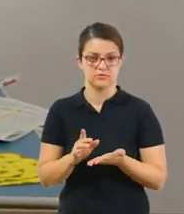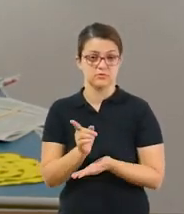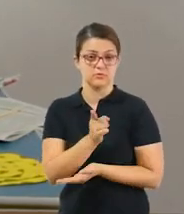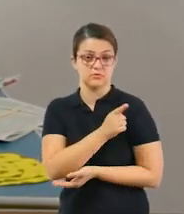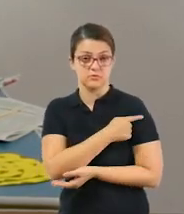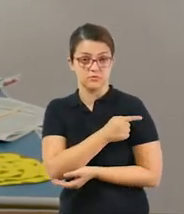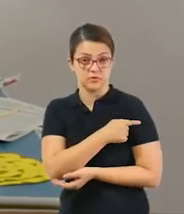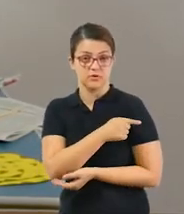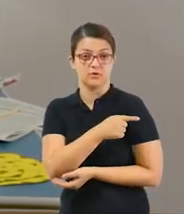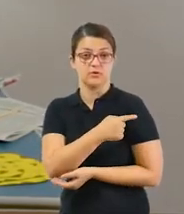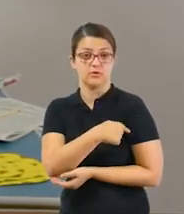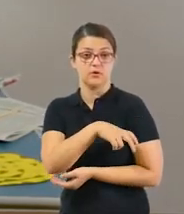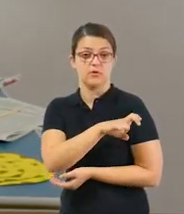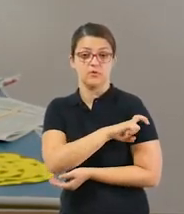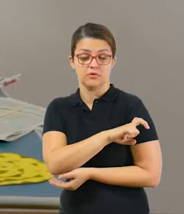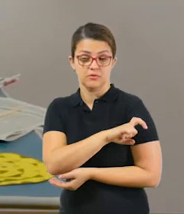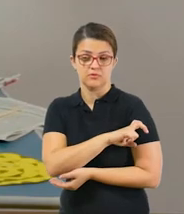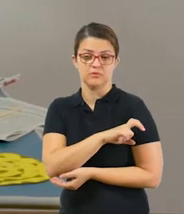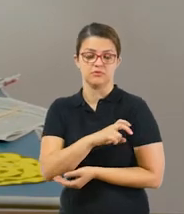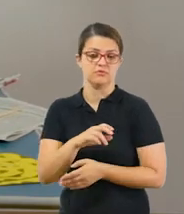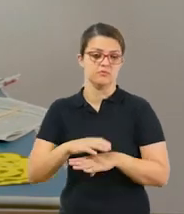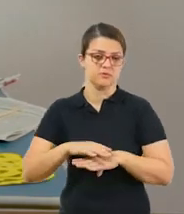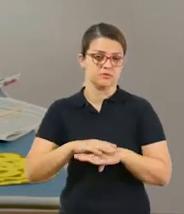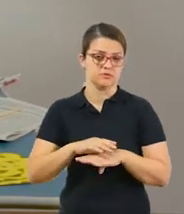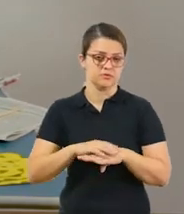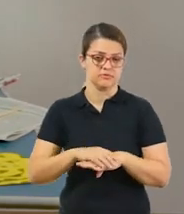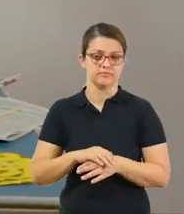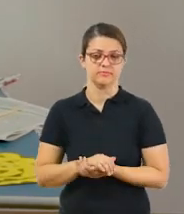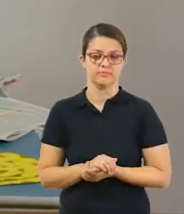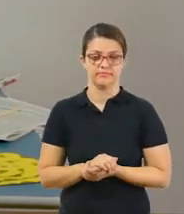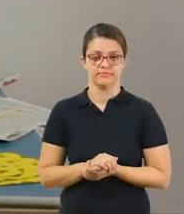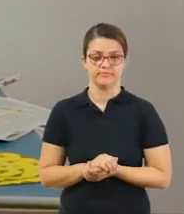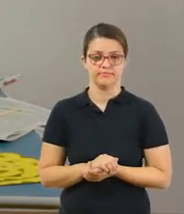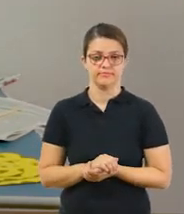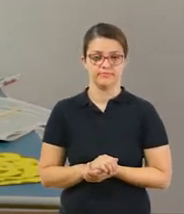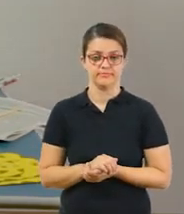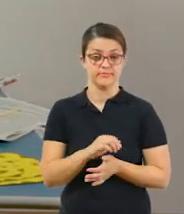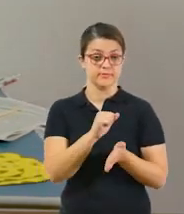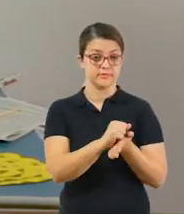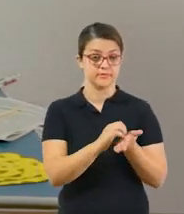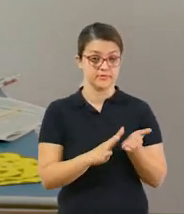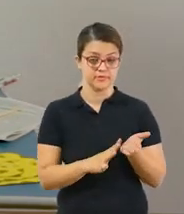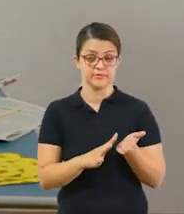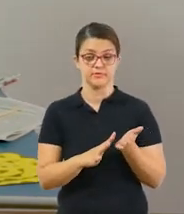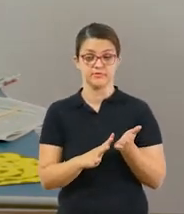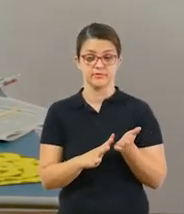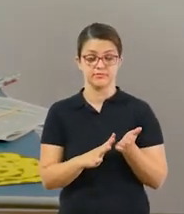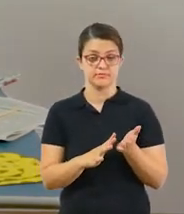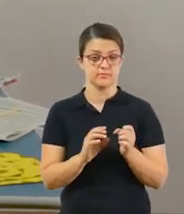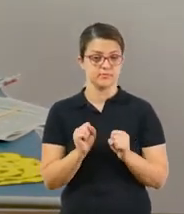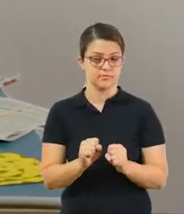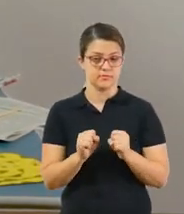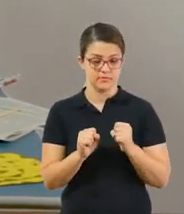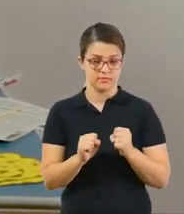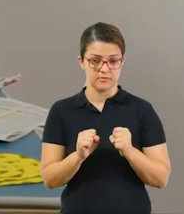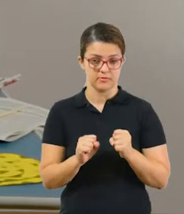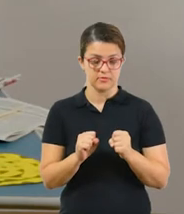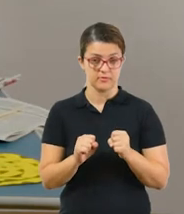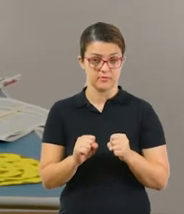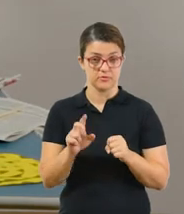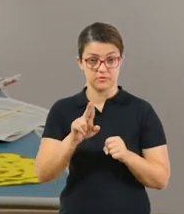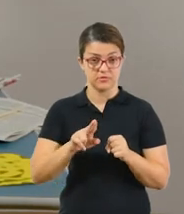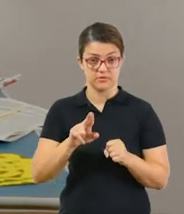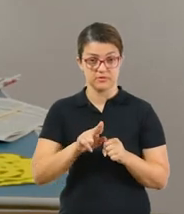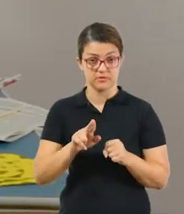ao 5º ano do ensino fundamental das séries iniciais são atividades que podem ser feita